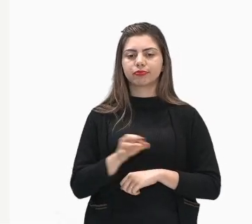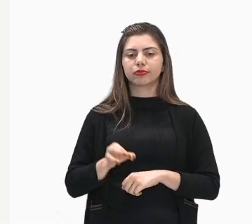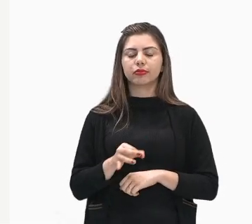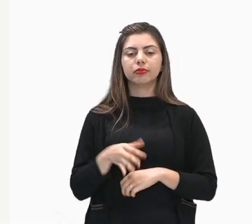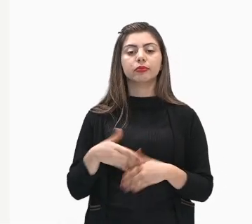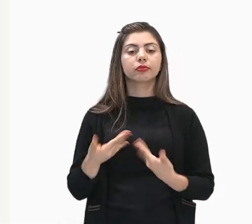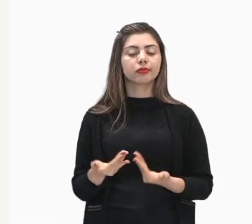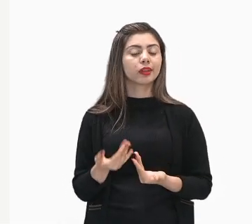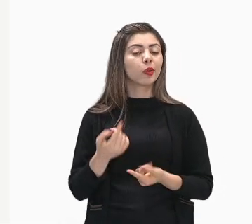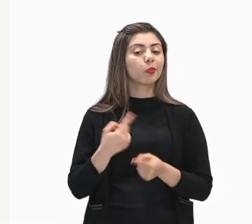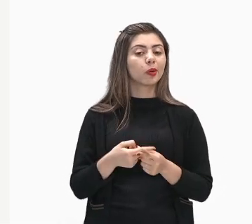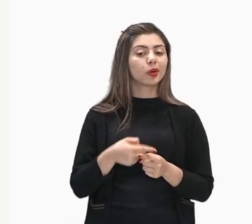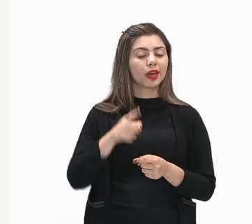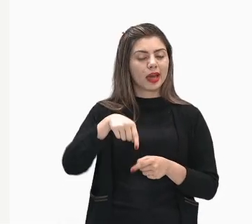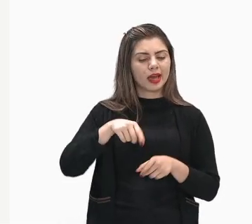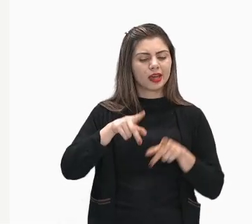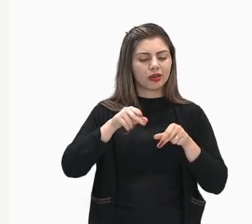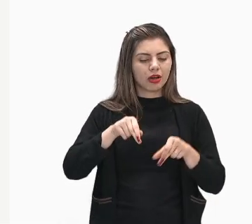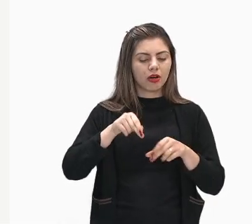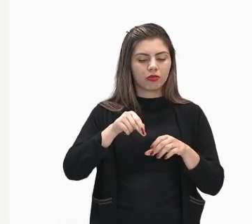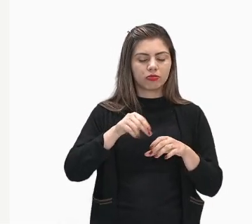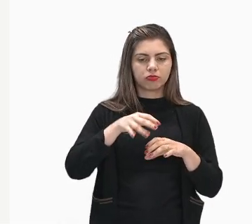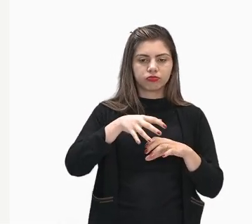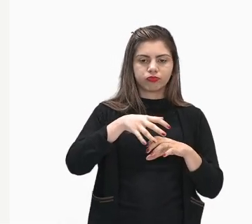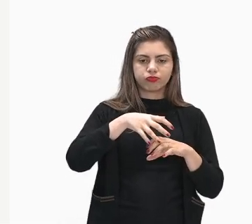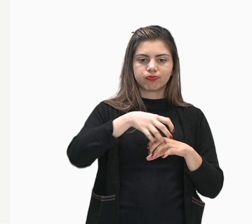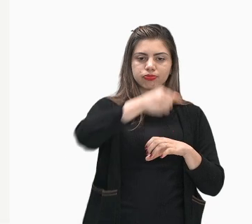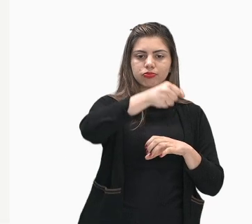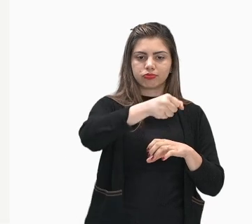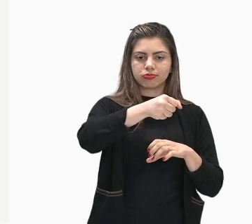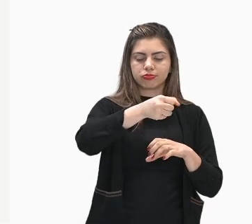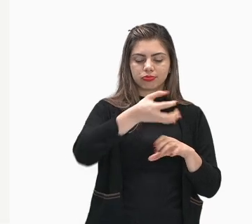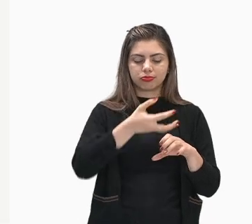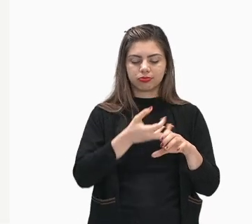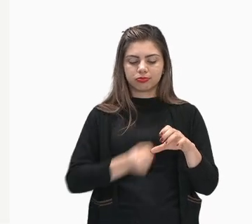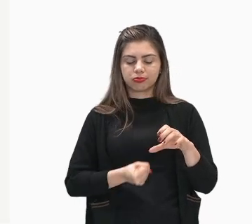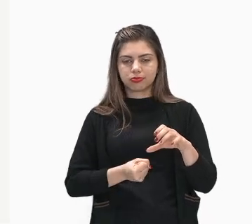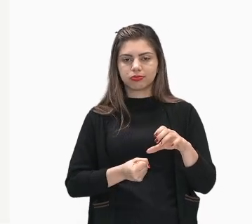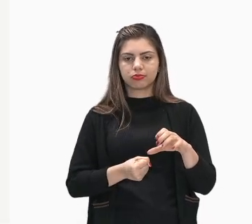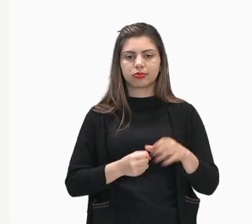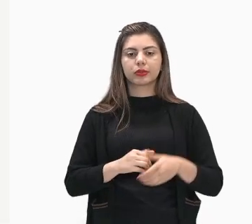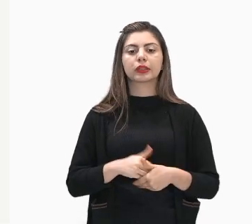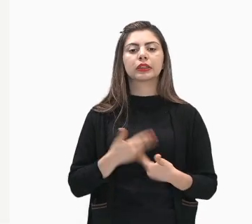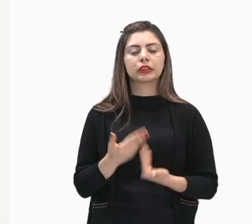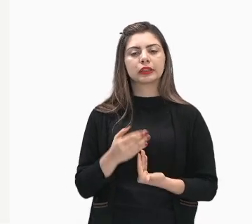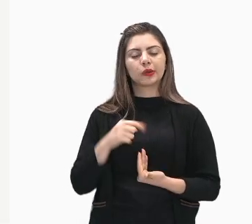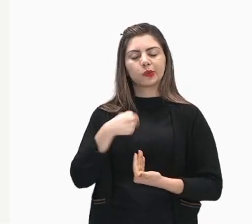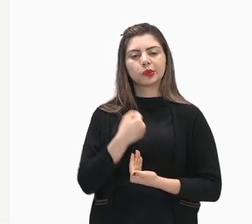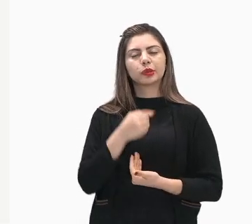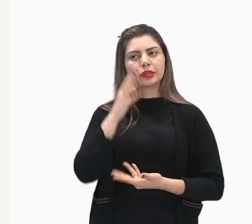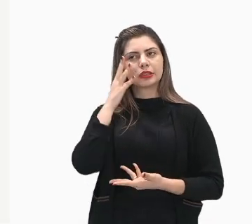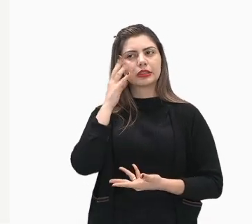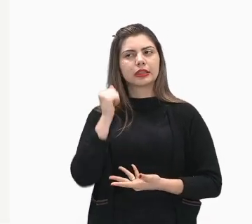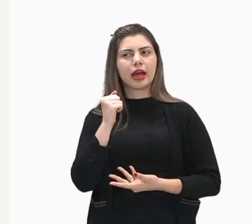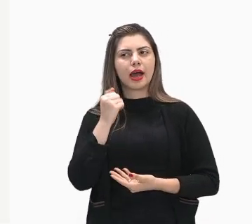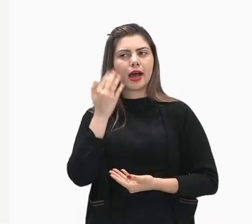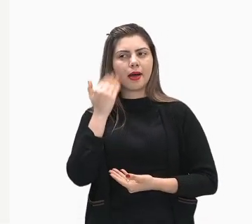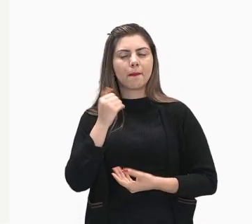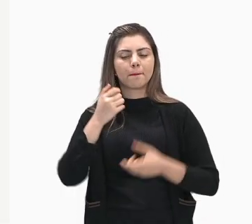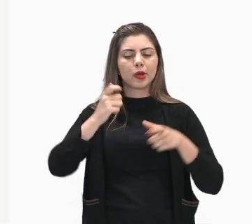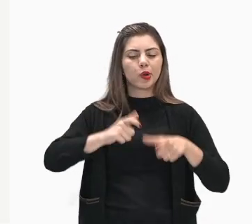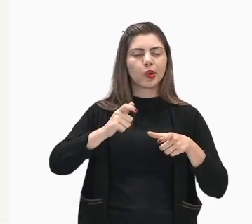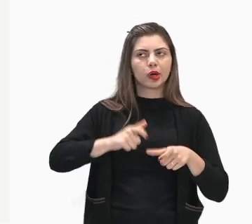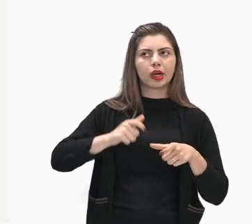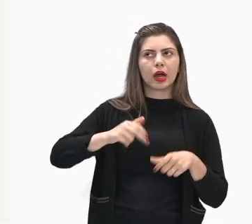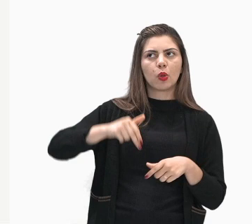Porque ela é atraída. E ela se alinha com esses polos. Então a gente consegue saber onde é o norte ou é o